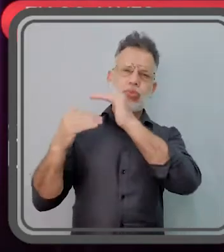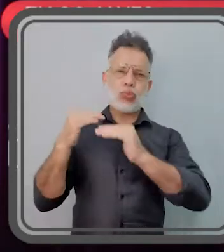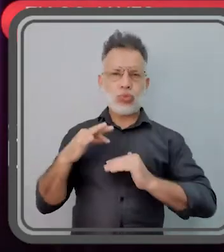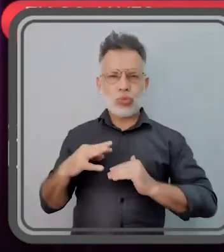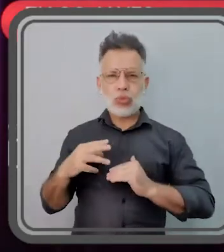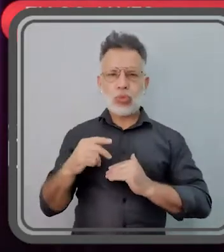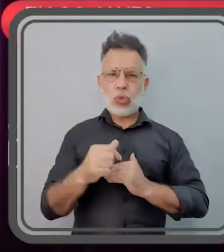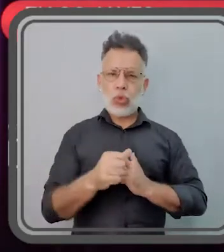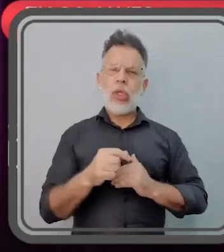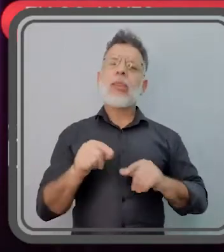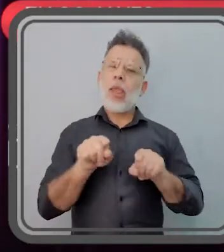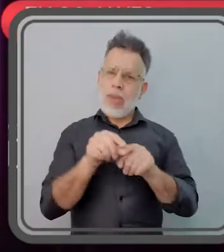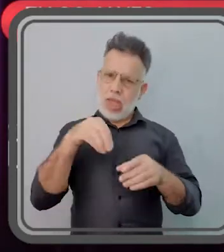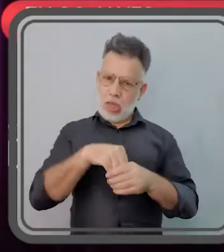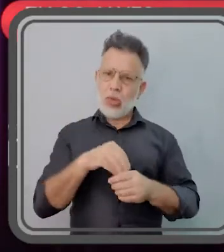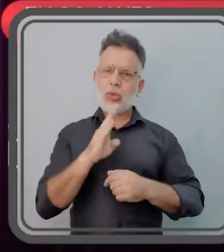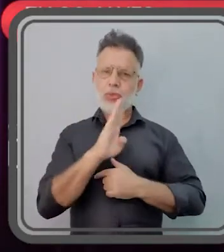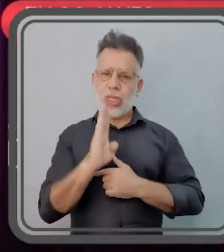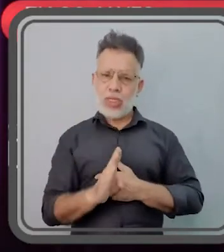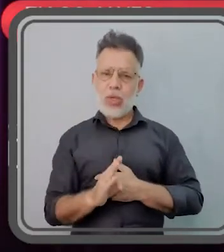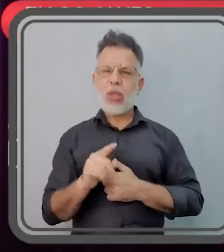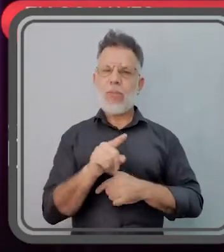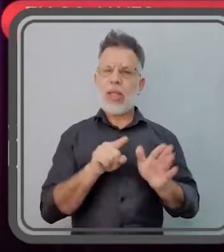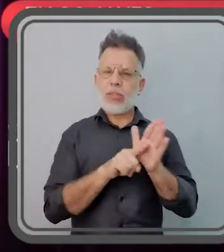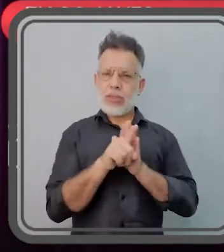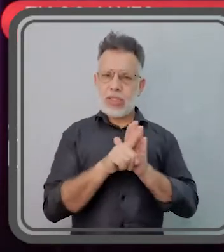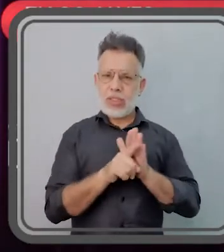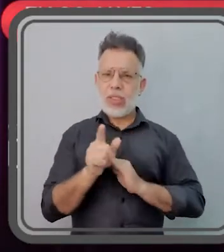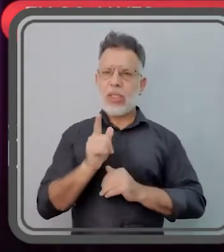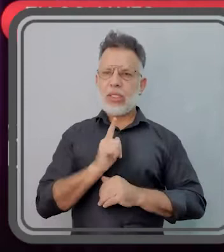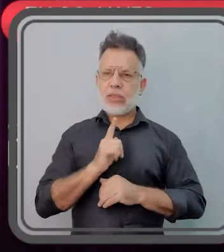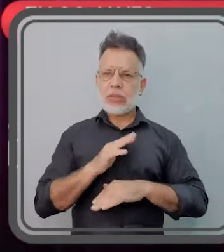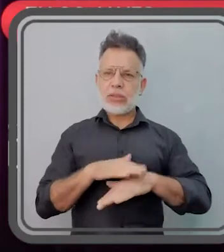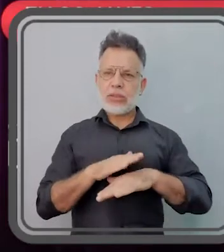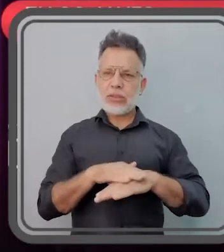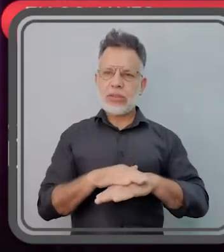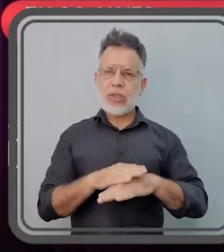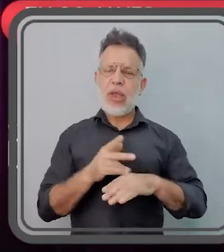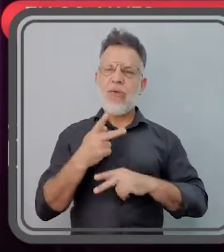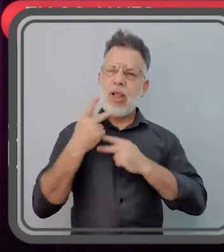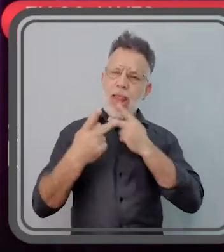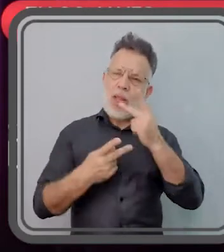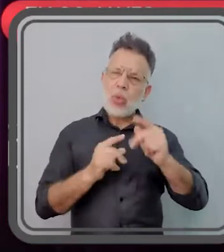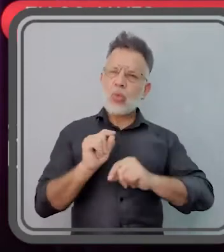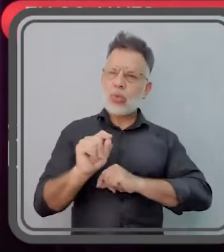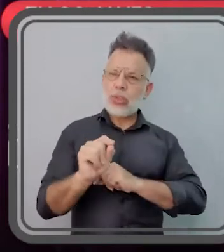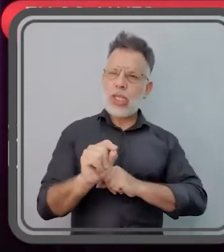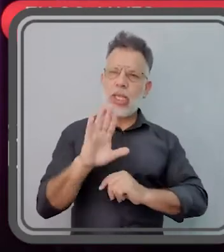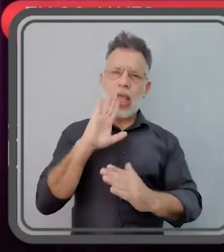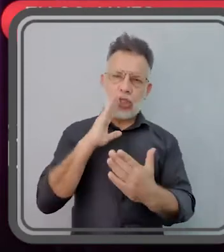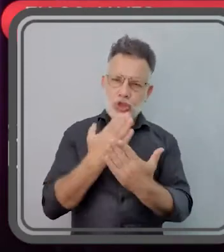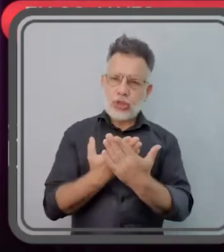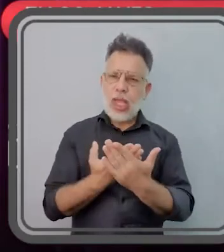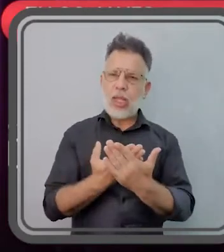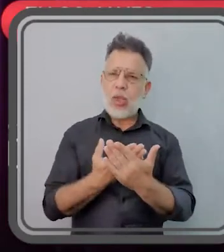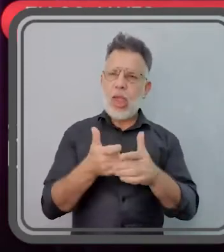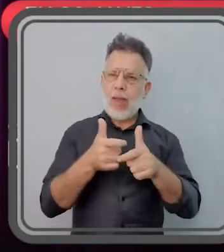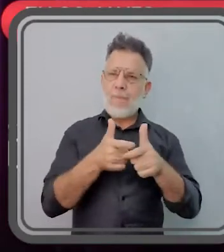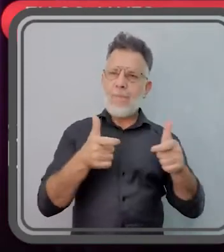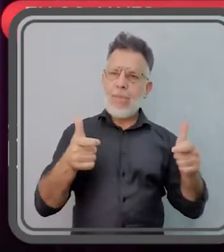mundo, incluindo o Brasil. E o Brasil, nos executivos do Brasil falaram que acreditaram que